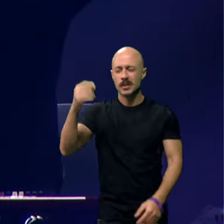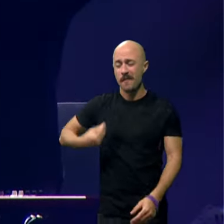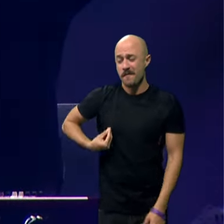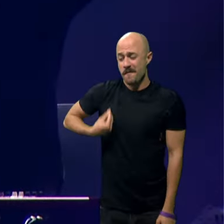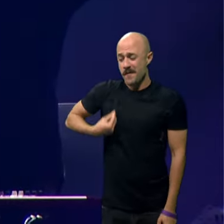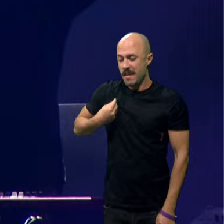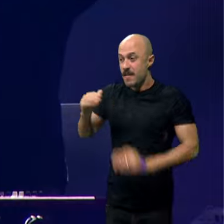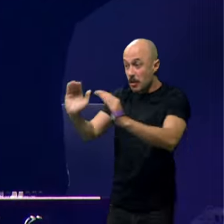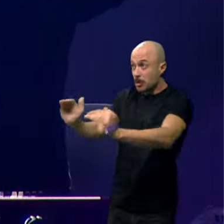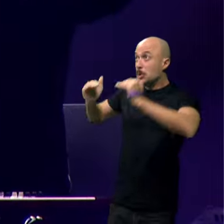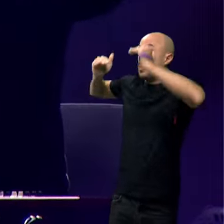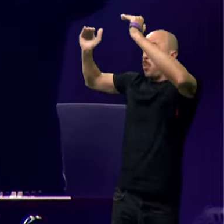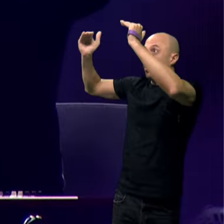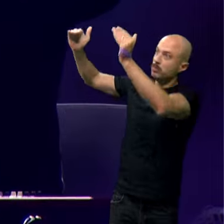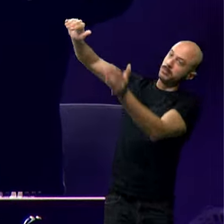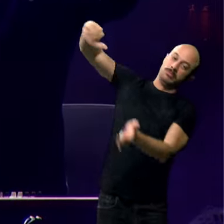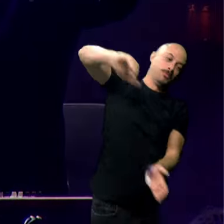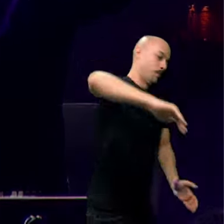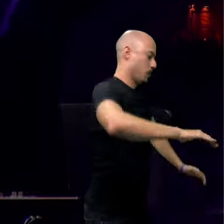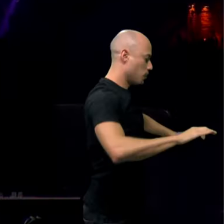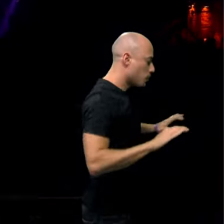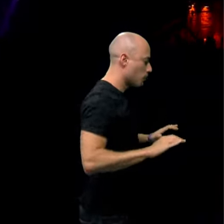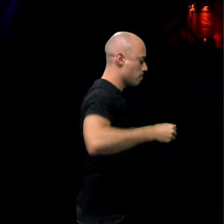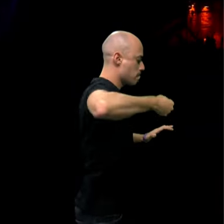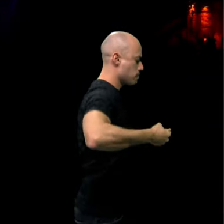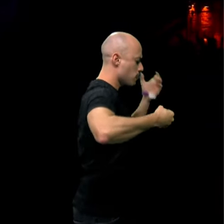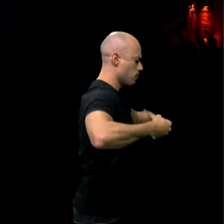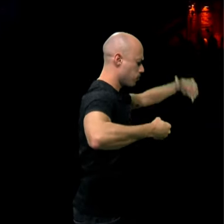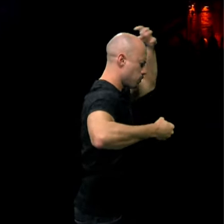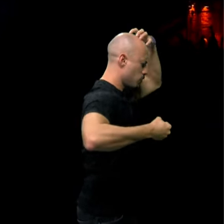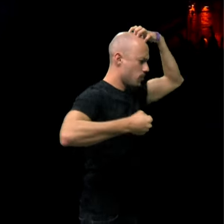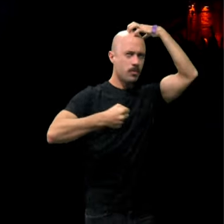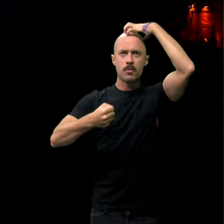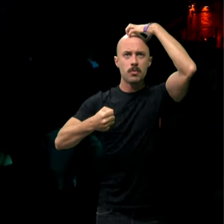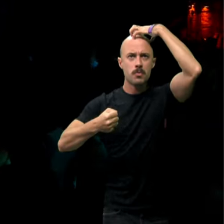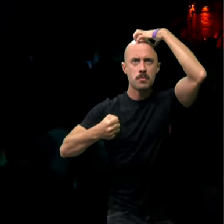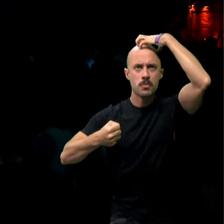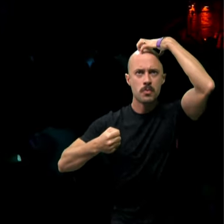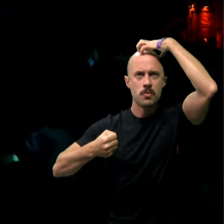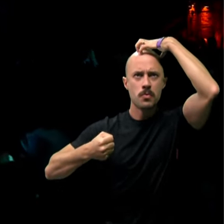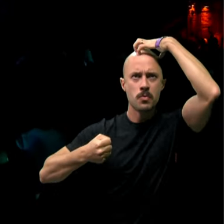está sentado sobre o trono,